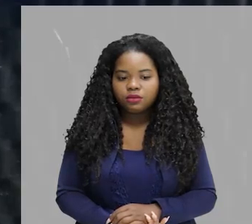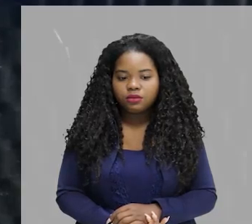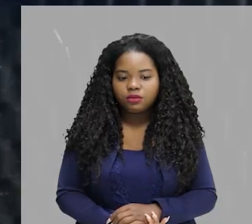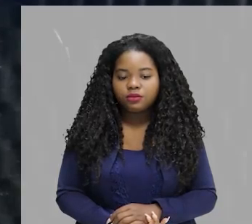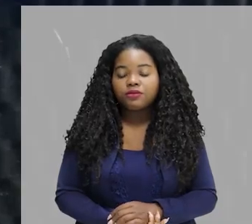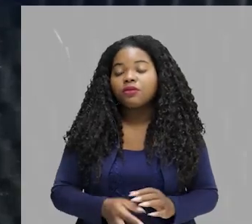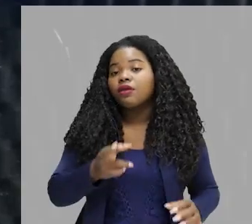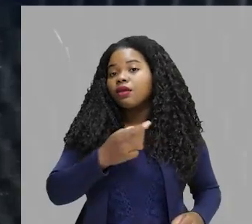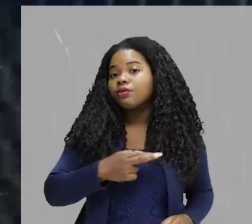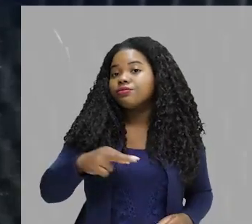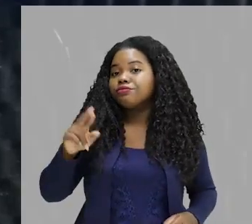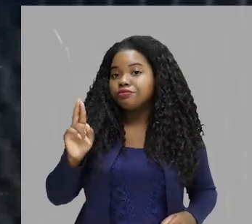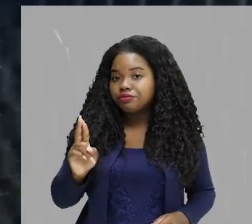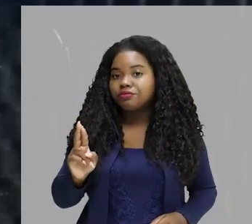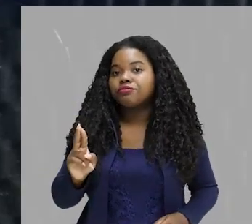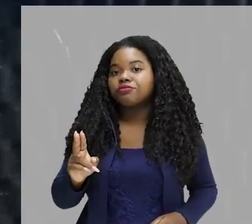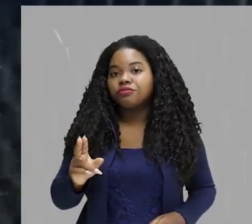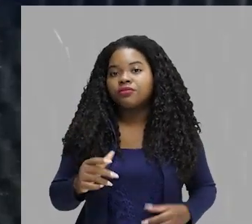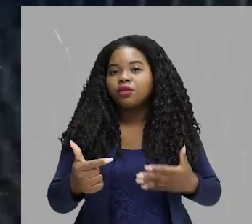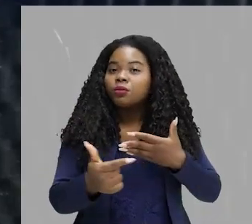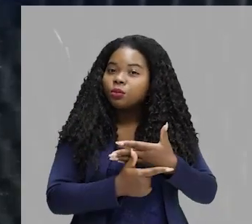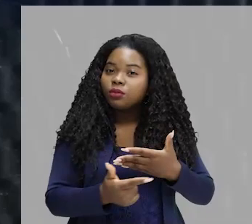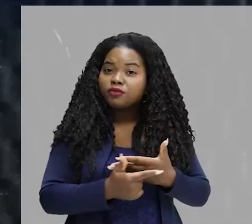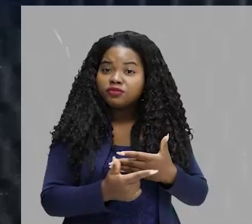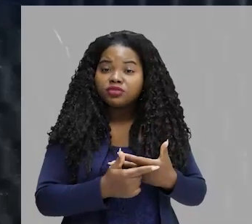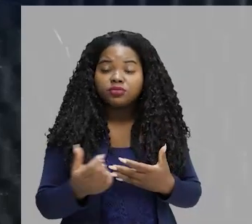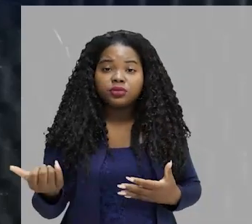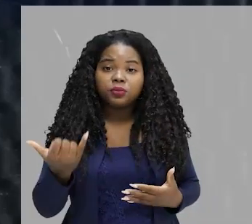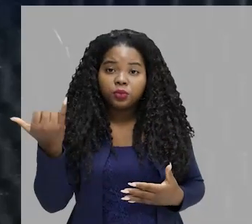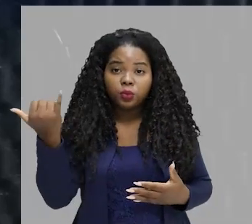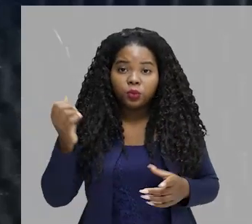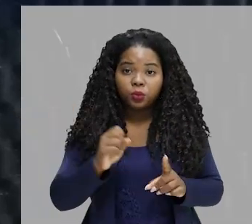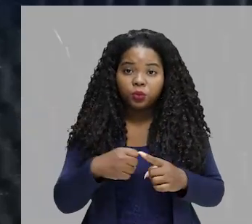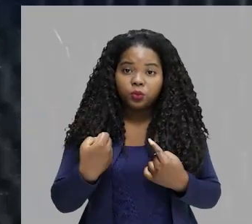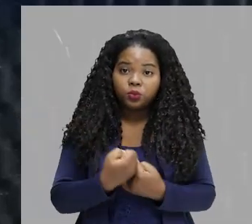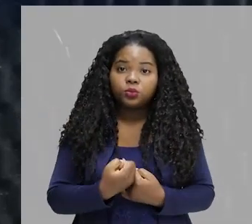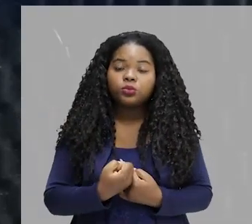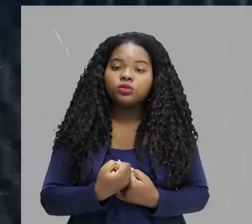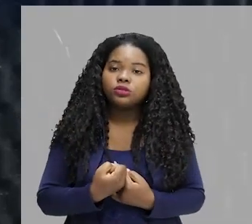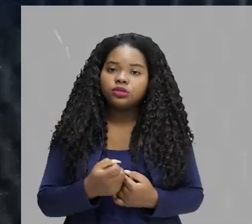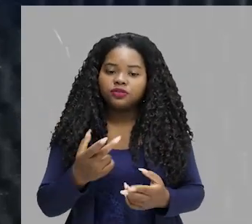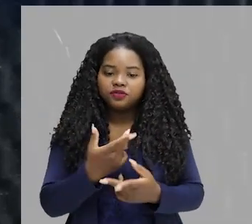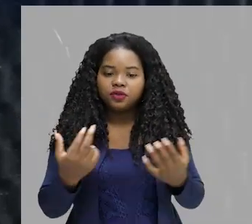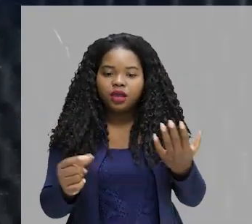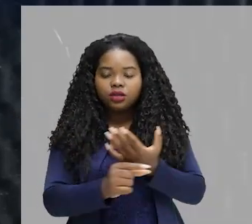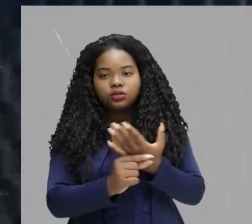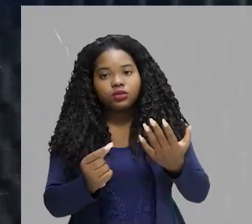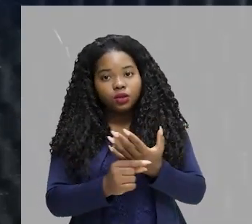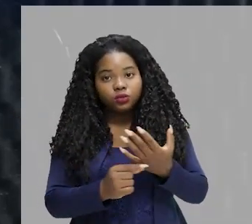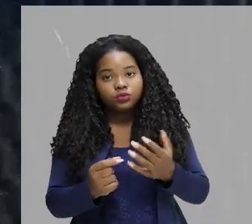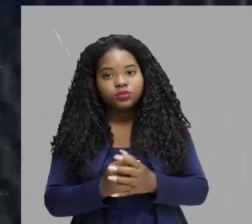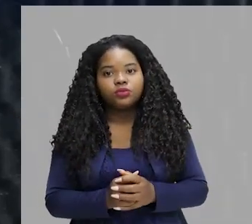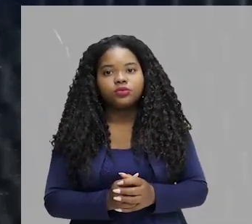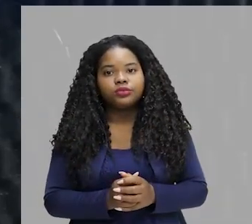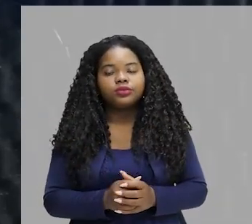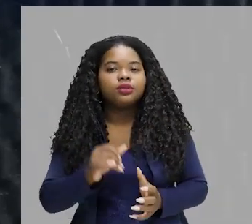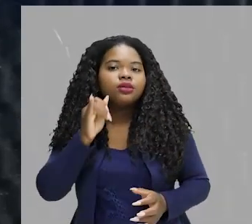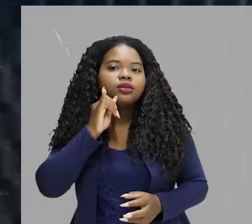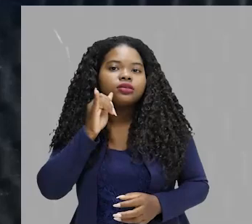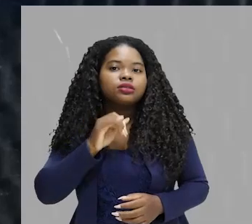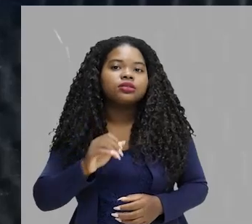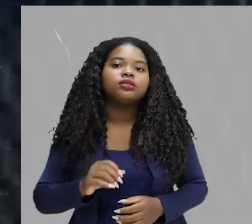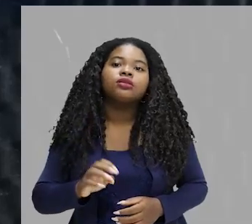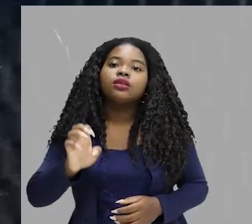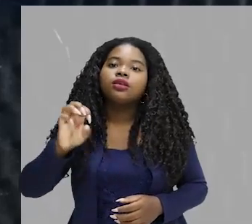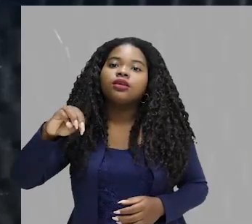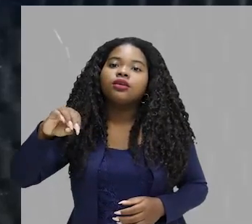A religião cumpre um papel fundamental na sociedade, segundo vários autores. Eu vou citar um para ti. Émile Durkheim,